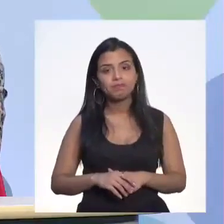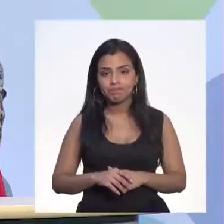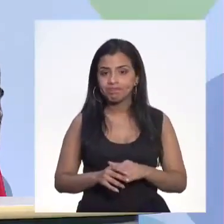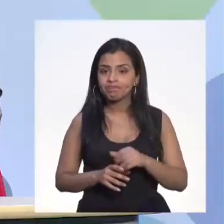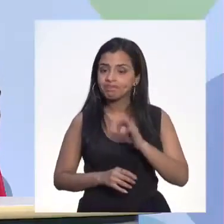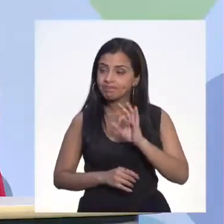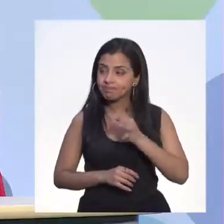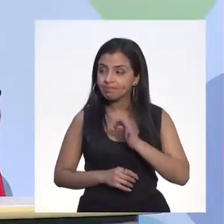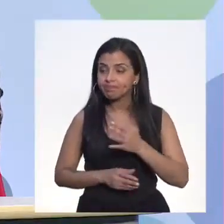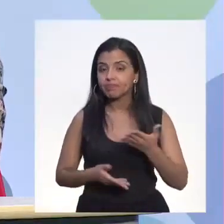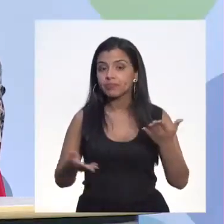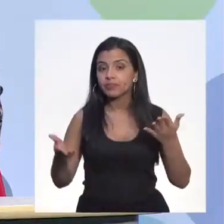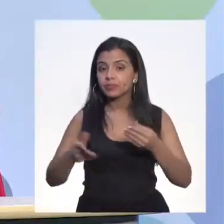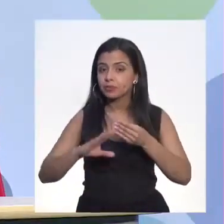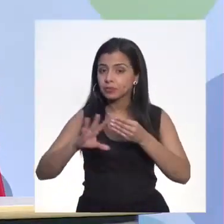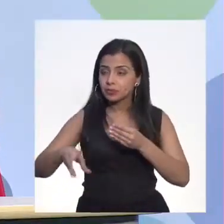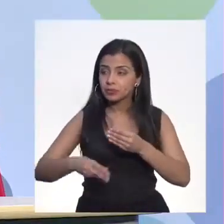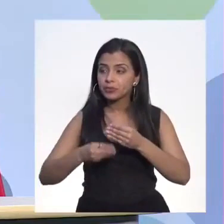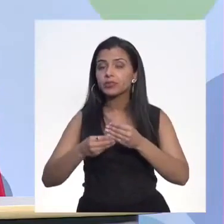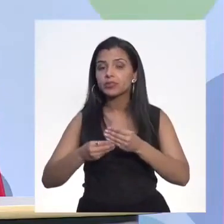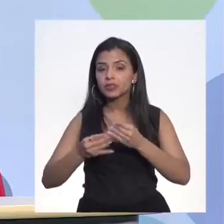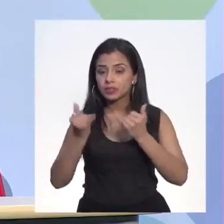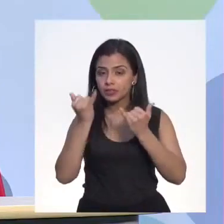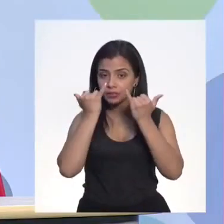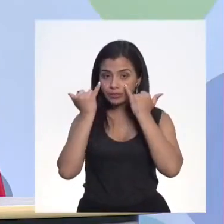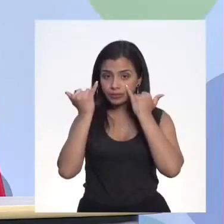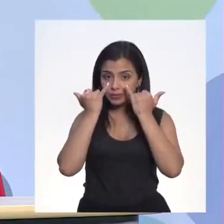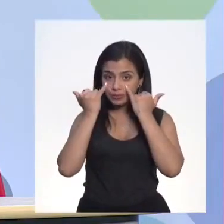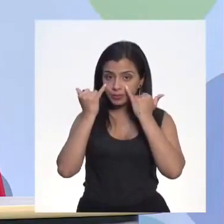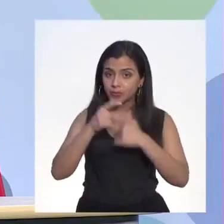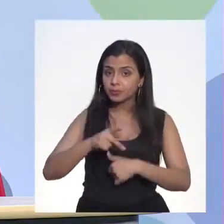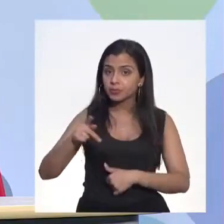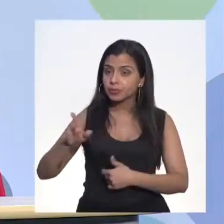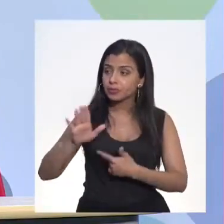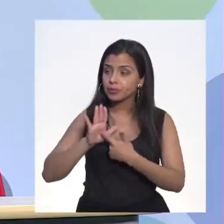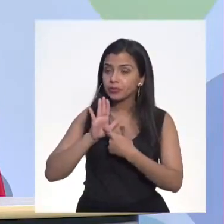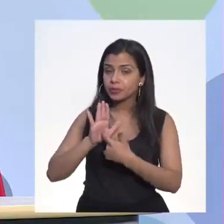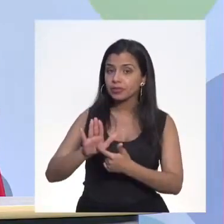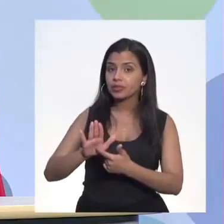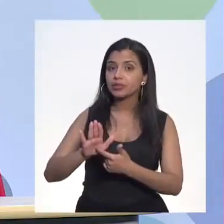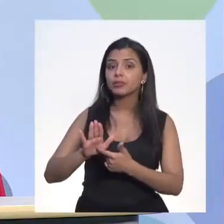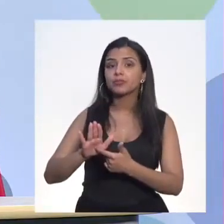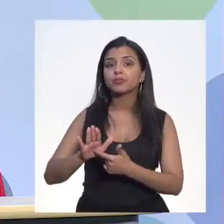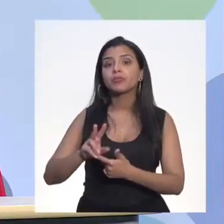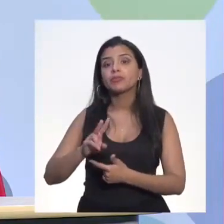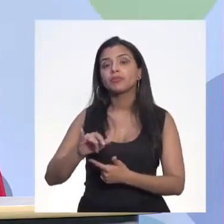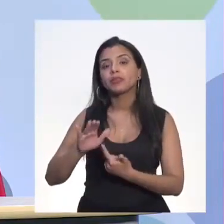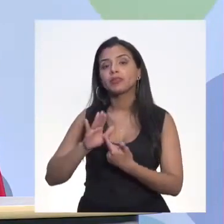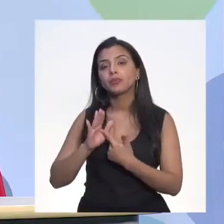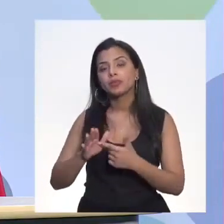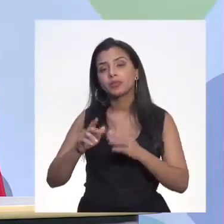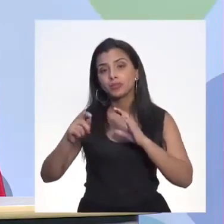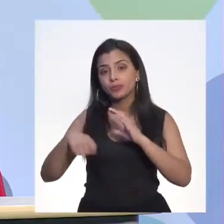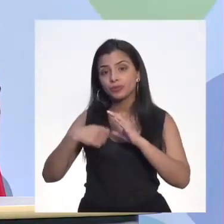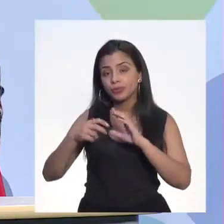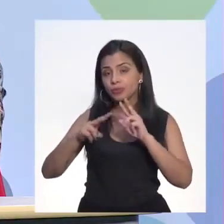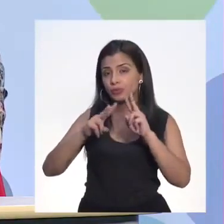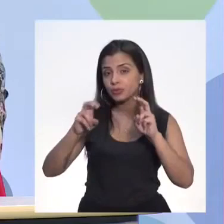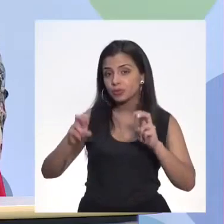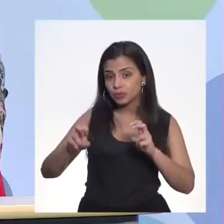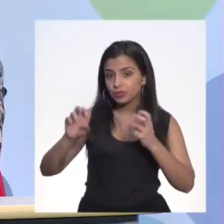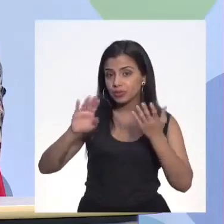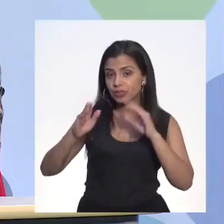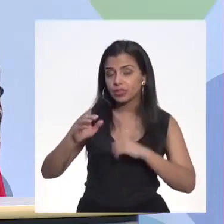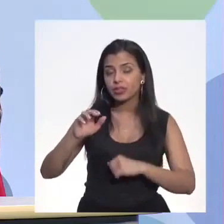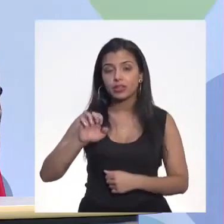E, para a gente complementar um pouco essas informações que o professor Antônio nos trouxe, até aqui assistiremos a um vídeo sobre os fenômenos El